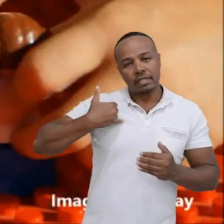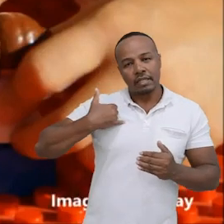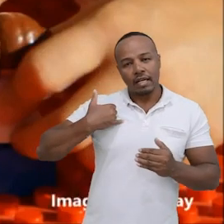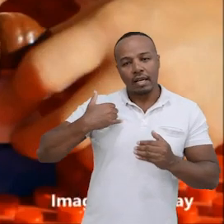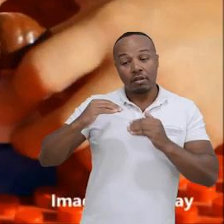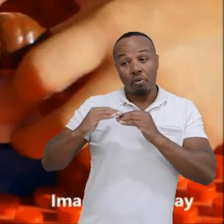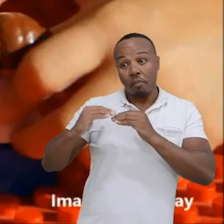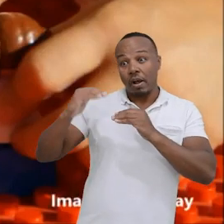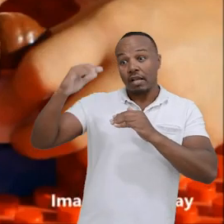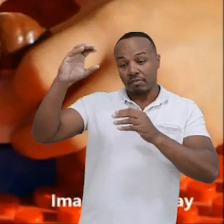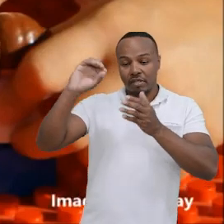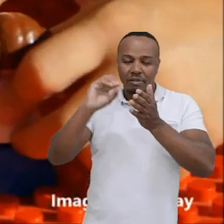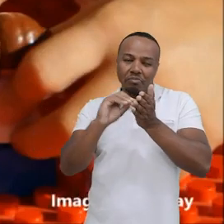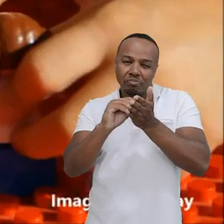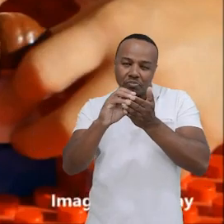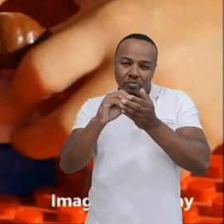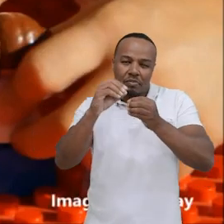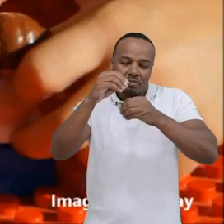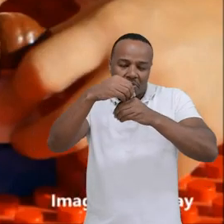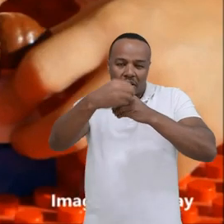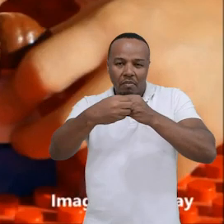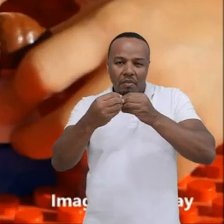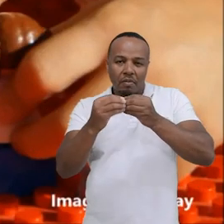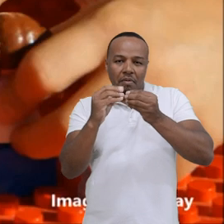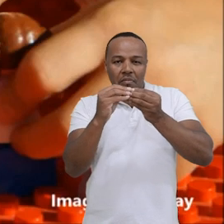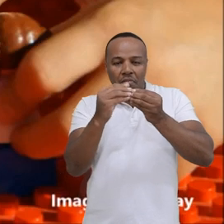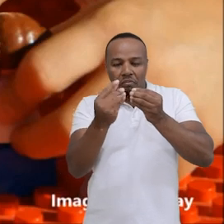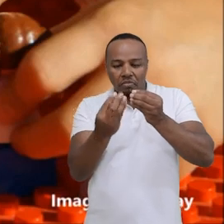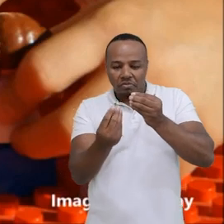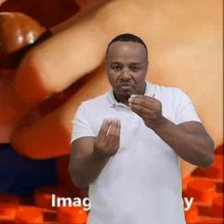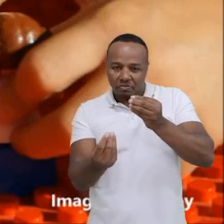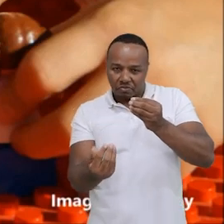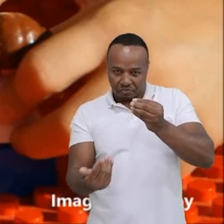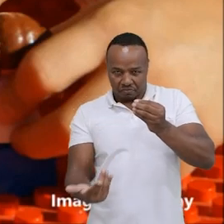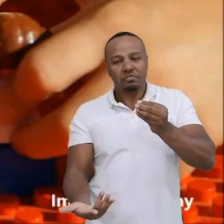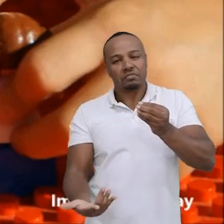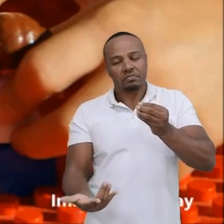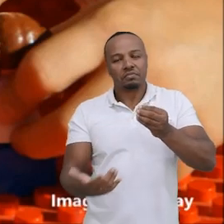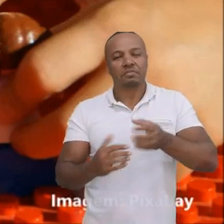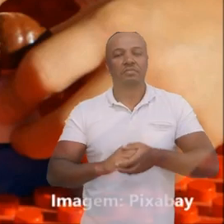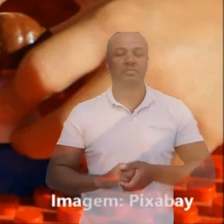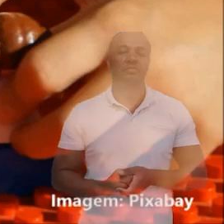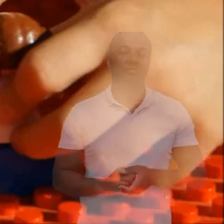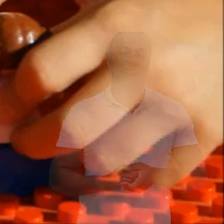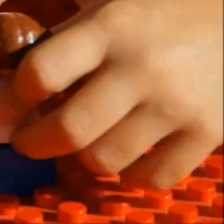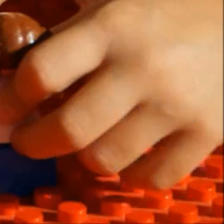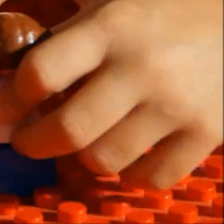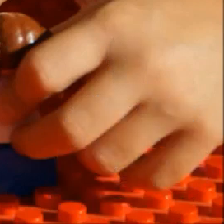poda, decaindo e permanecendo mais lento durante toda a vida.